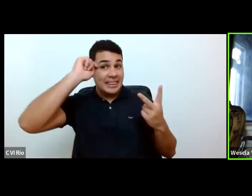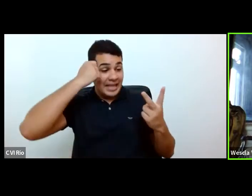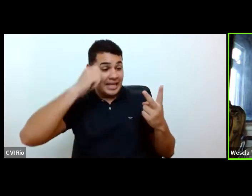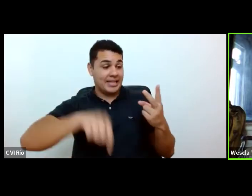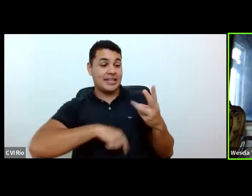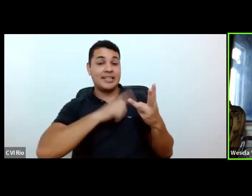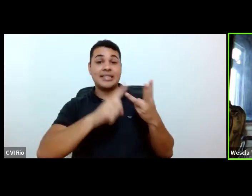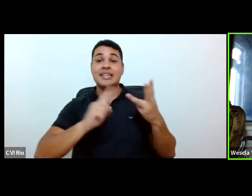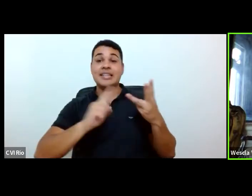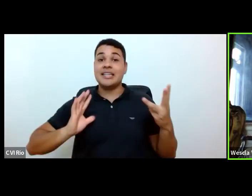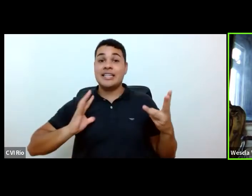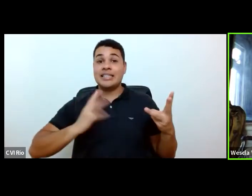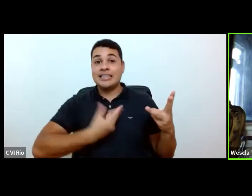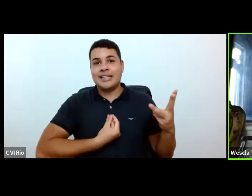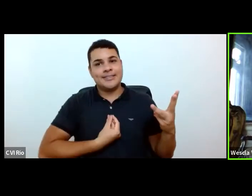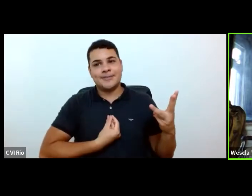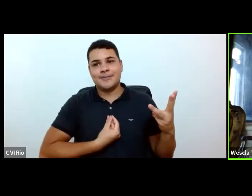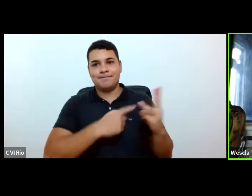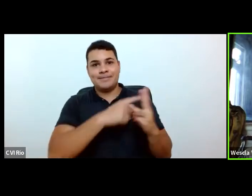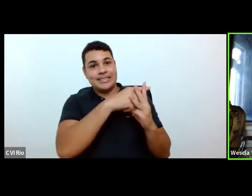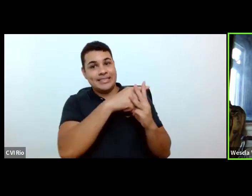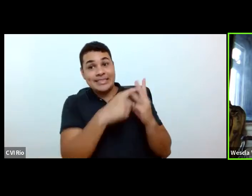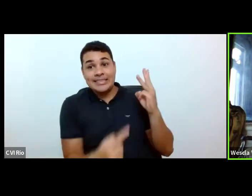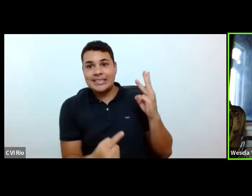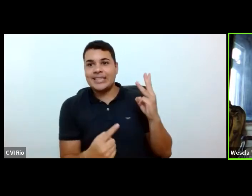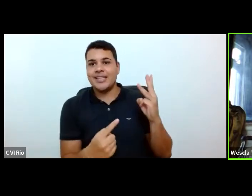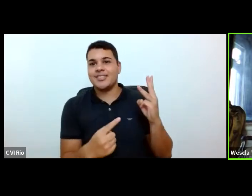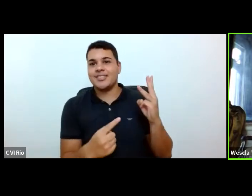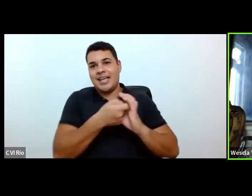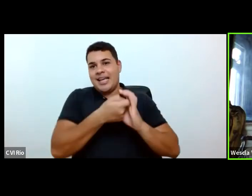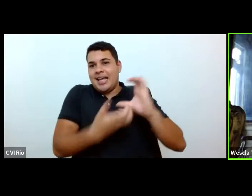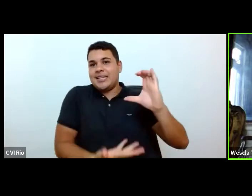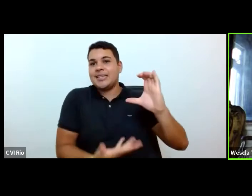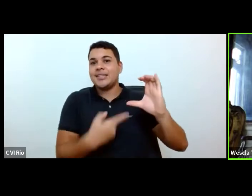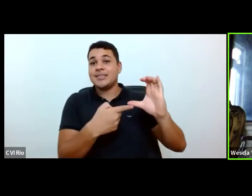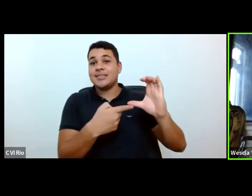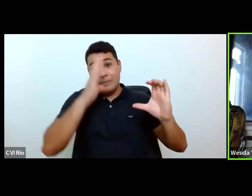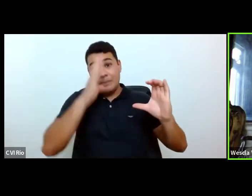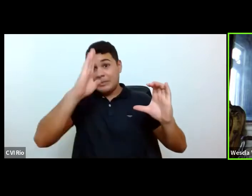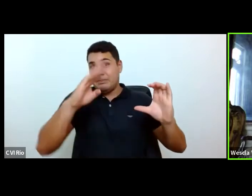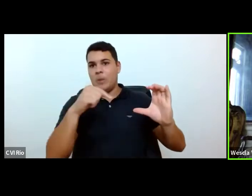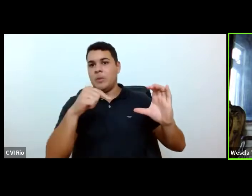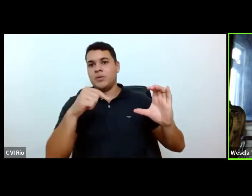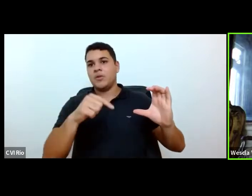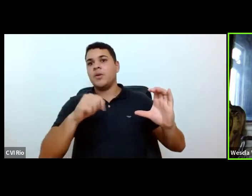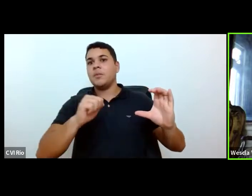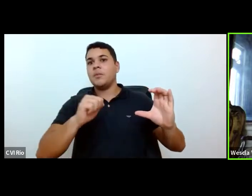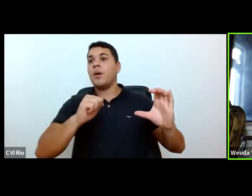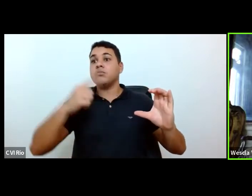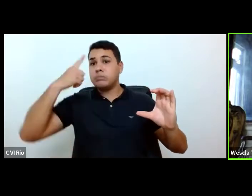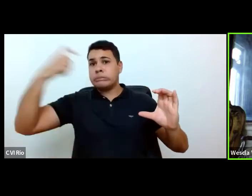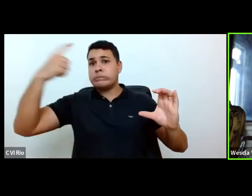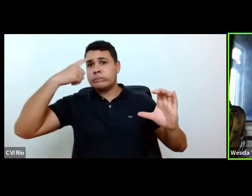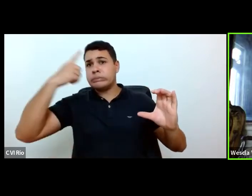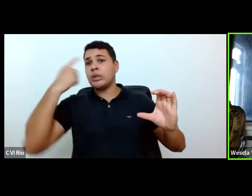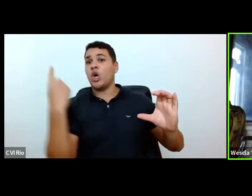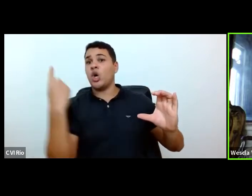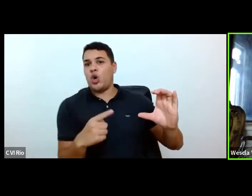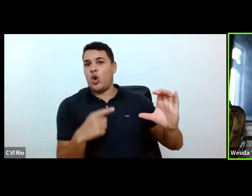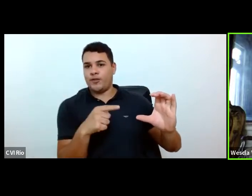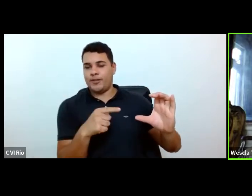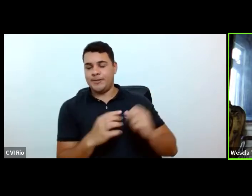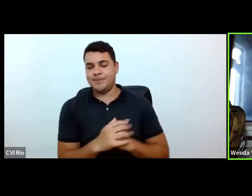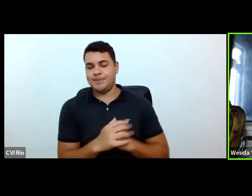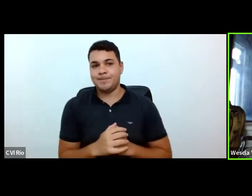vamos dizer assim, elementos de profunda violência, né, brasileira. São três principais elementos da